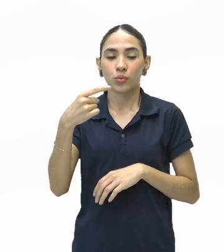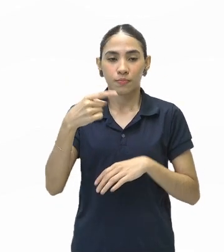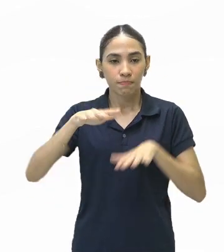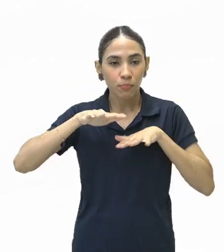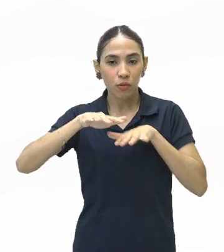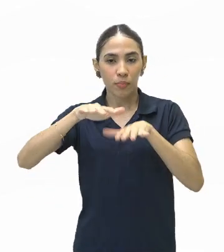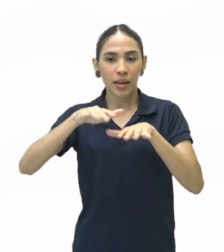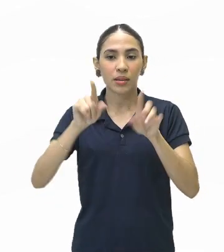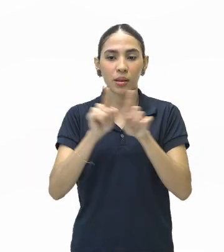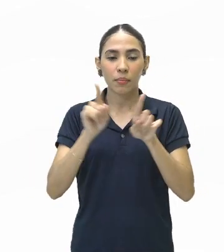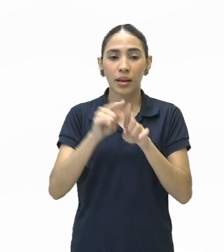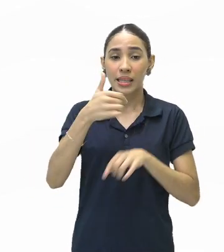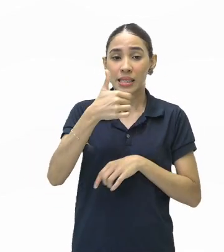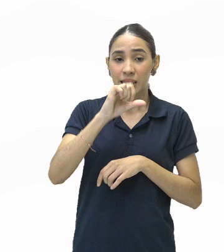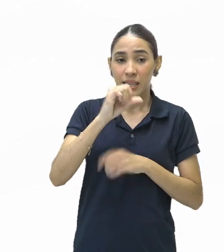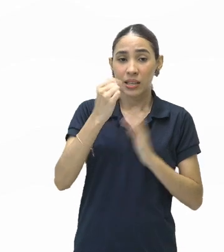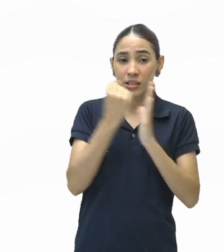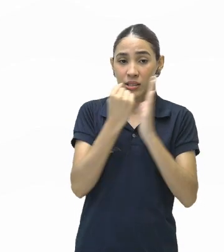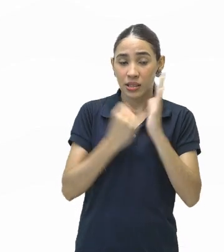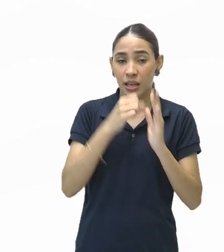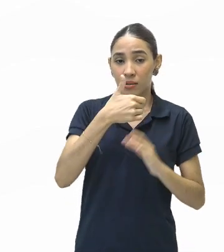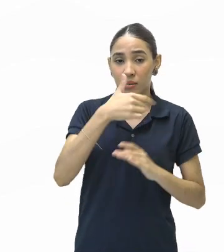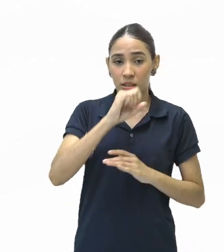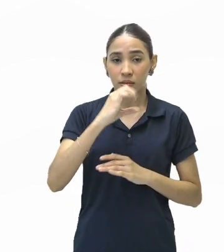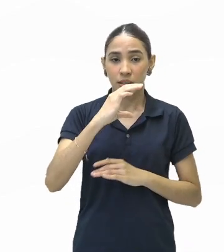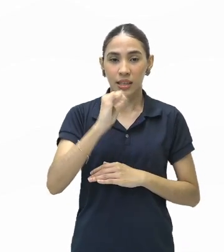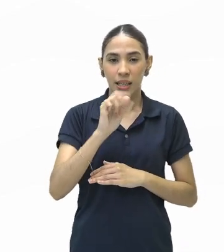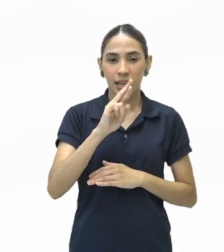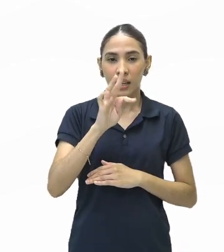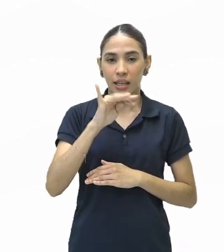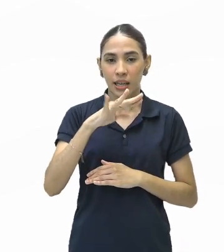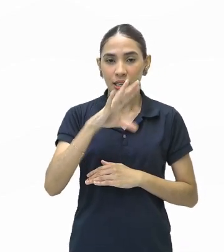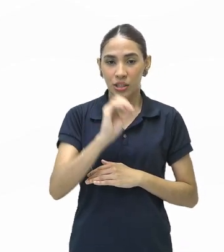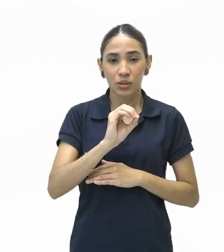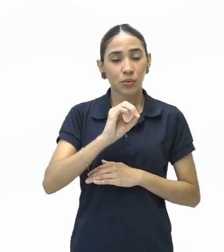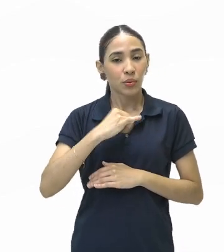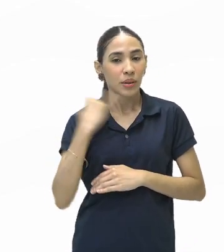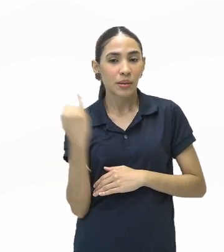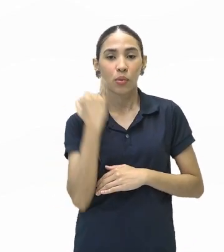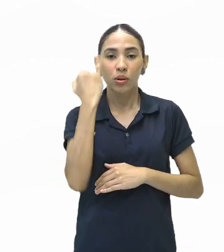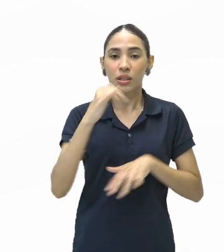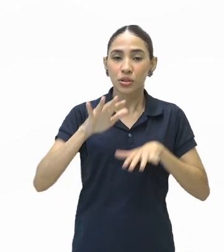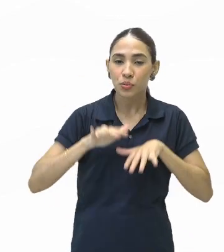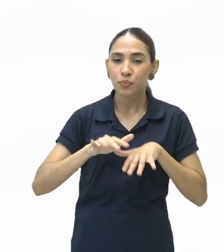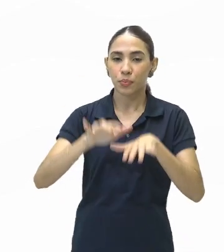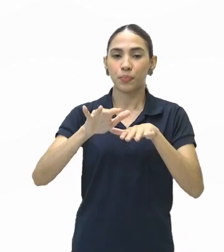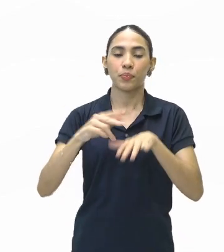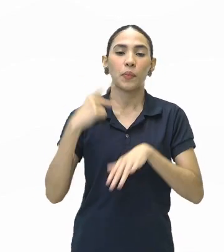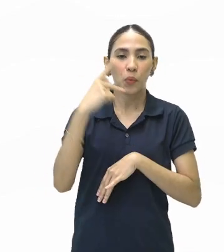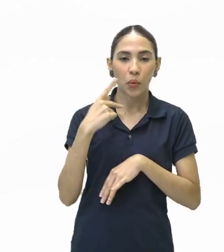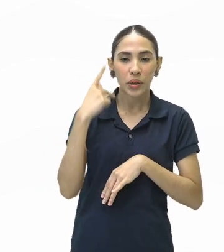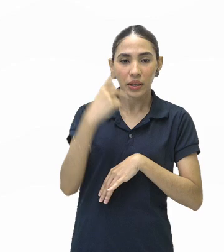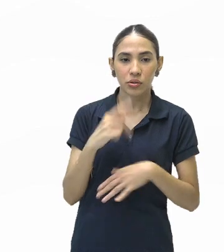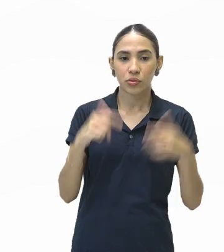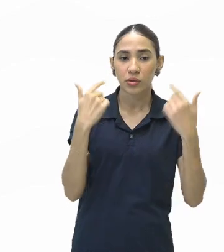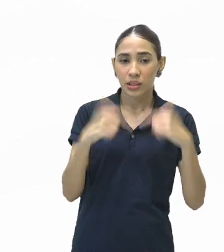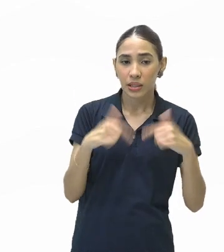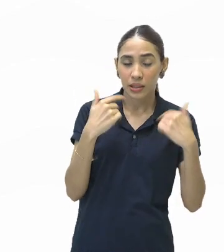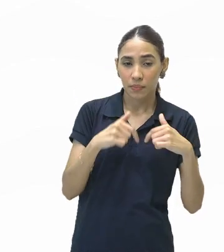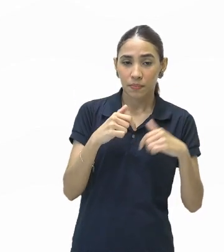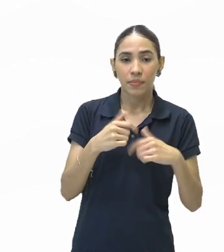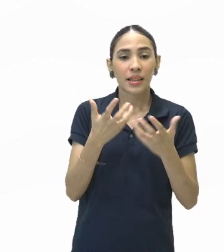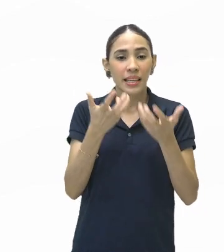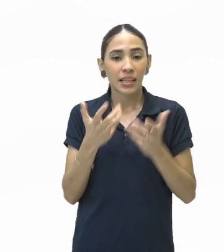século XIX foi o cartismo, que emergiu como um importante movimento político de trabalhadores